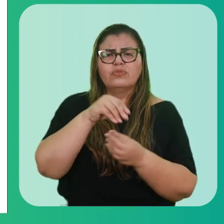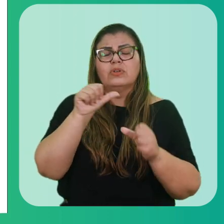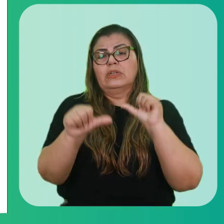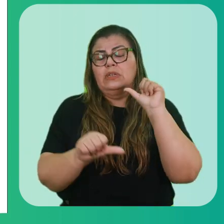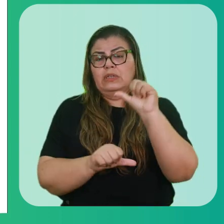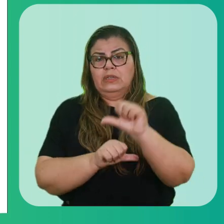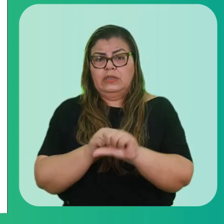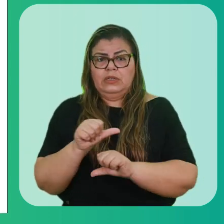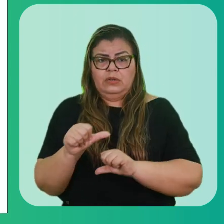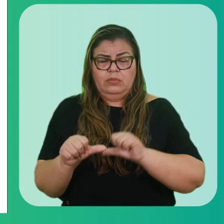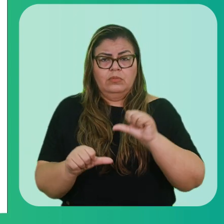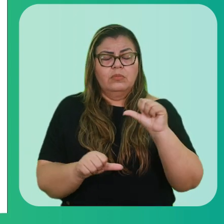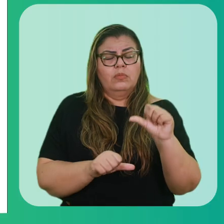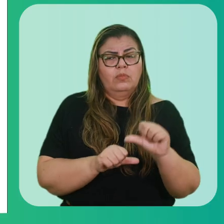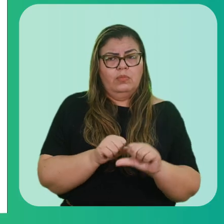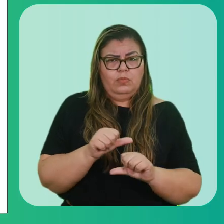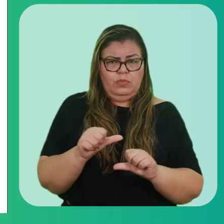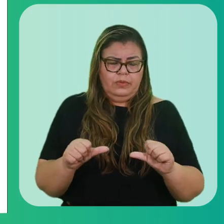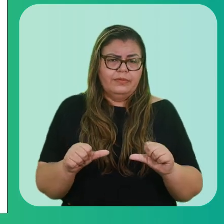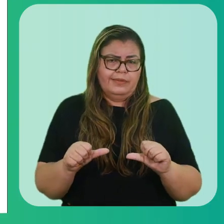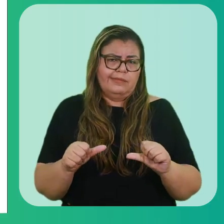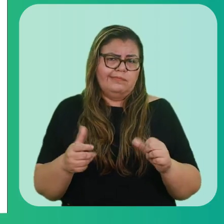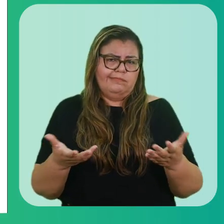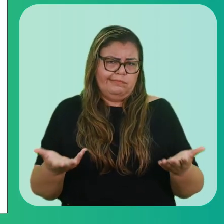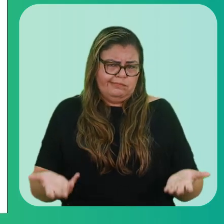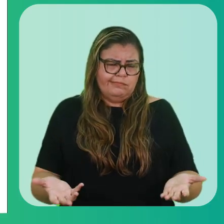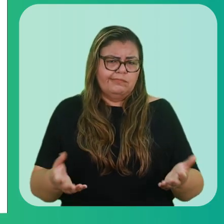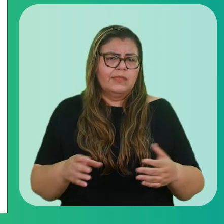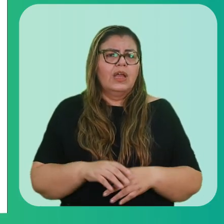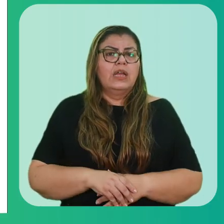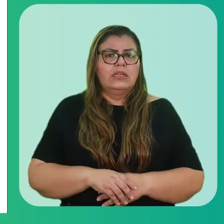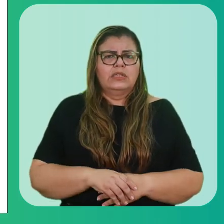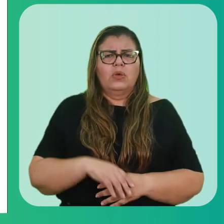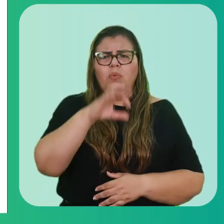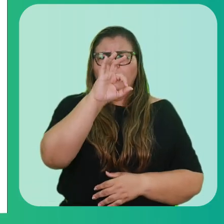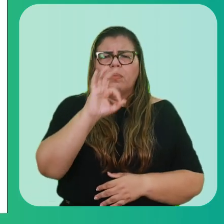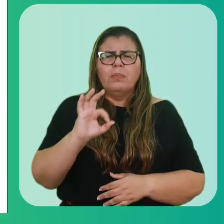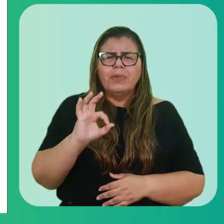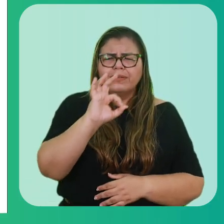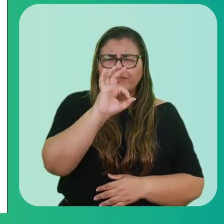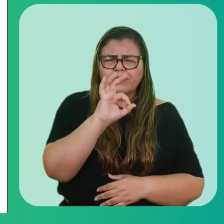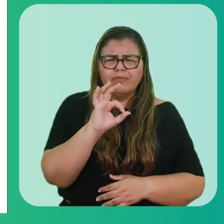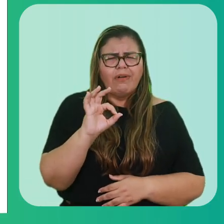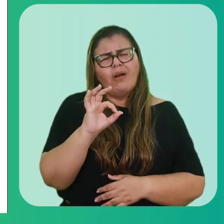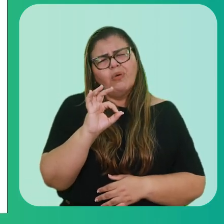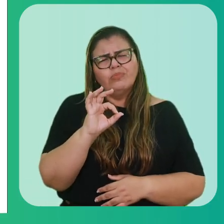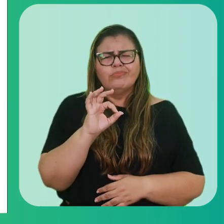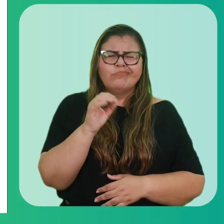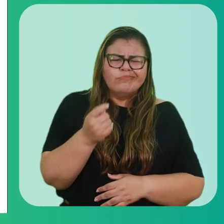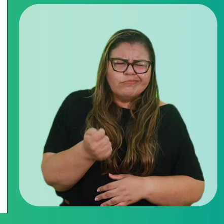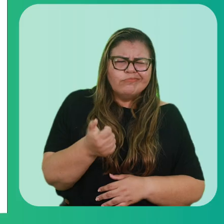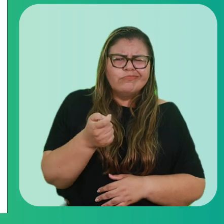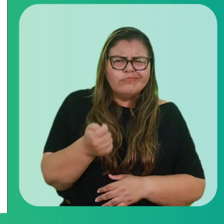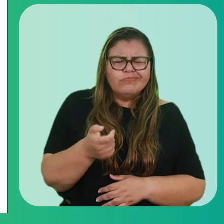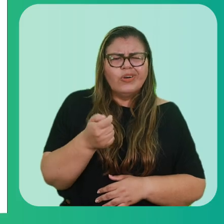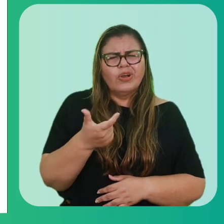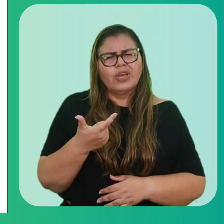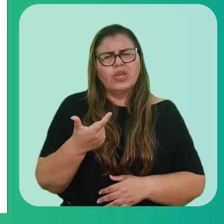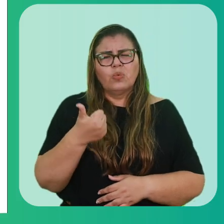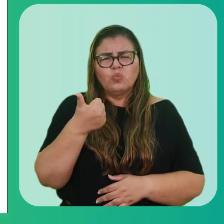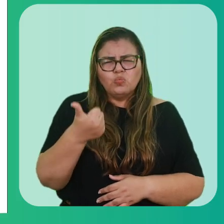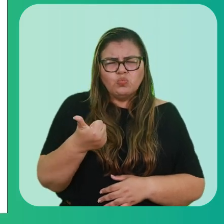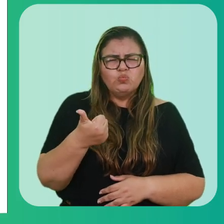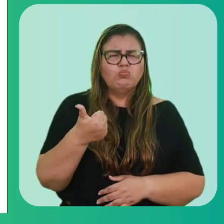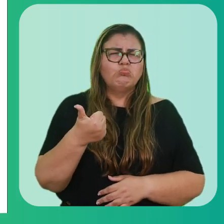pensar em quanto de vapor de água que pode estar contido no ar atmosférico, é um percentual baixo, é algo em torno de 1%, 2%, quem